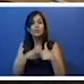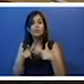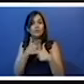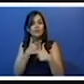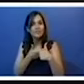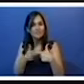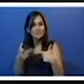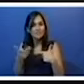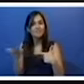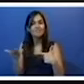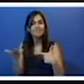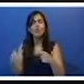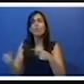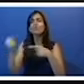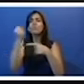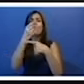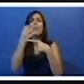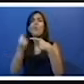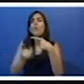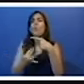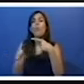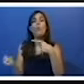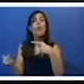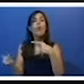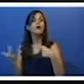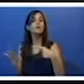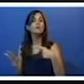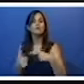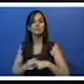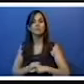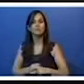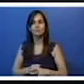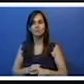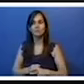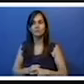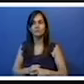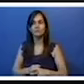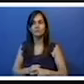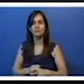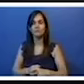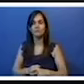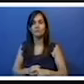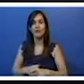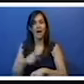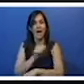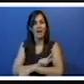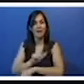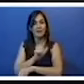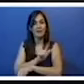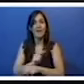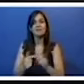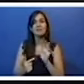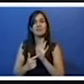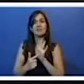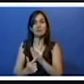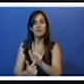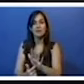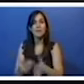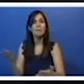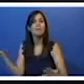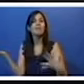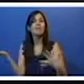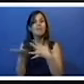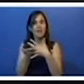esse aqui quer a Marrom em duas partes então a Lilás ela representa